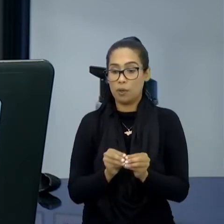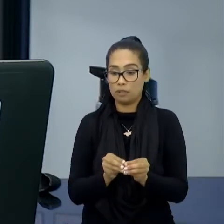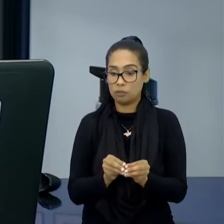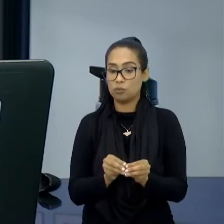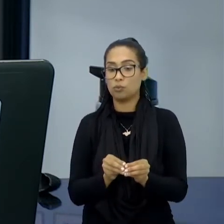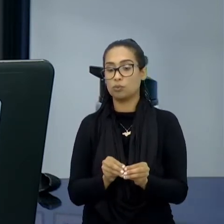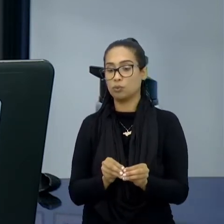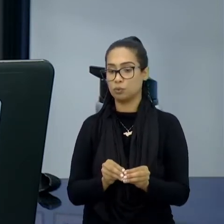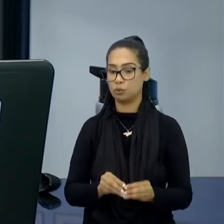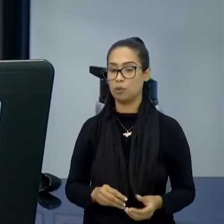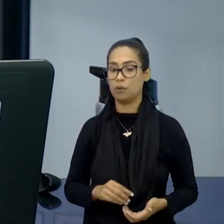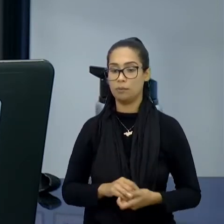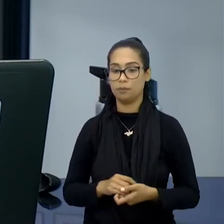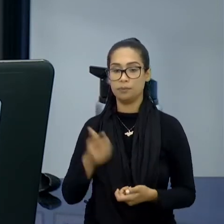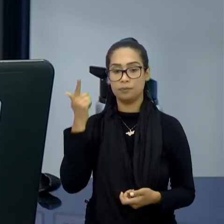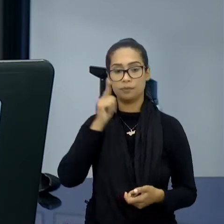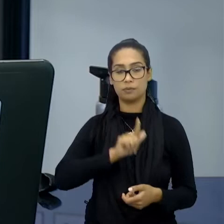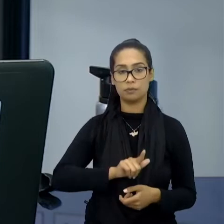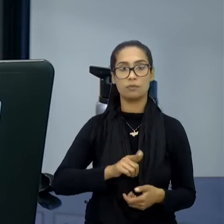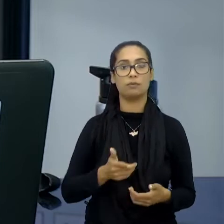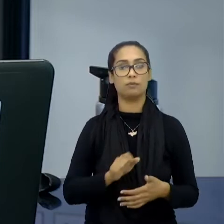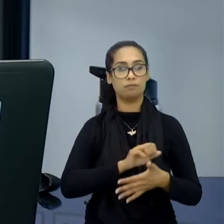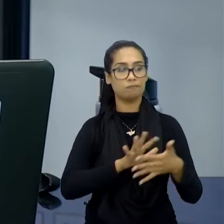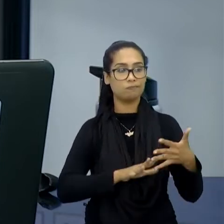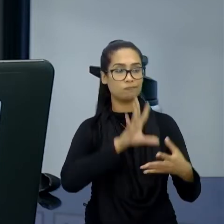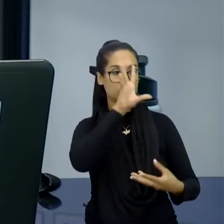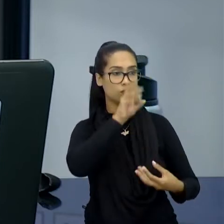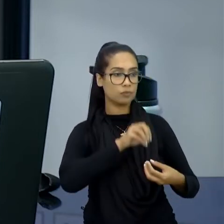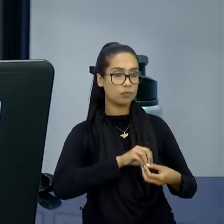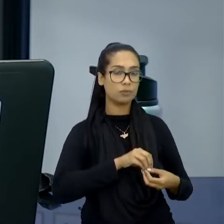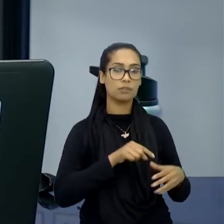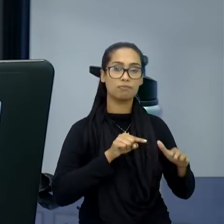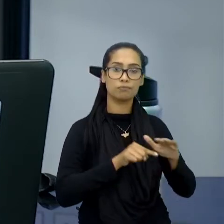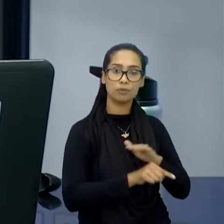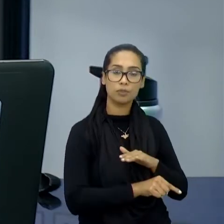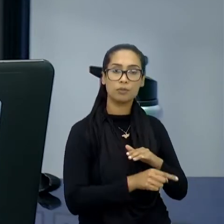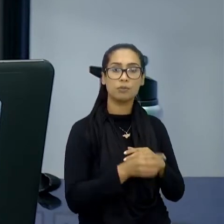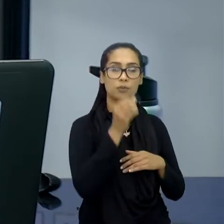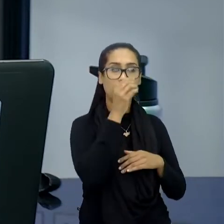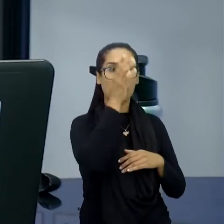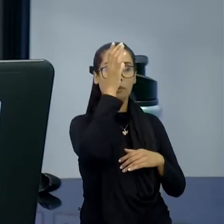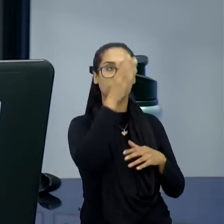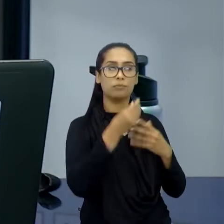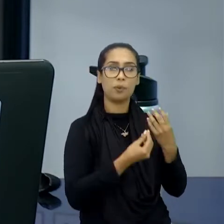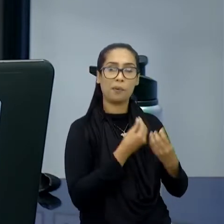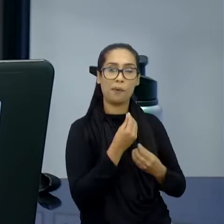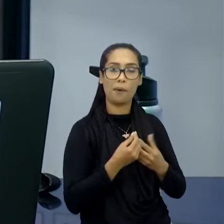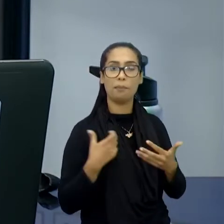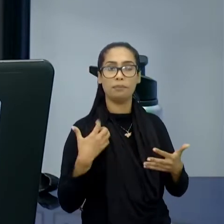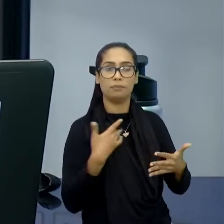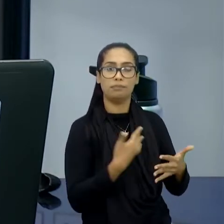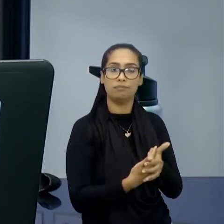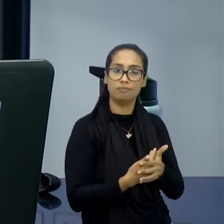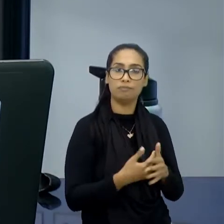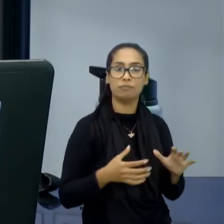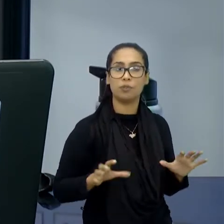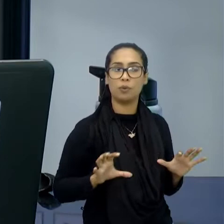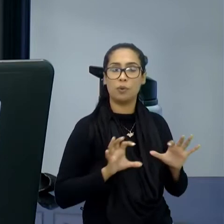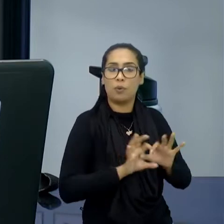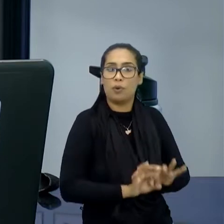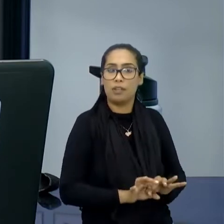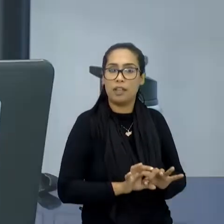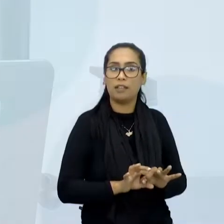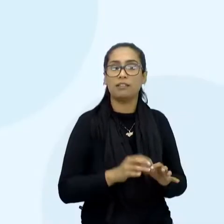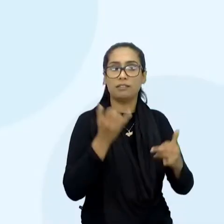atividade, para a gente entrar nessa atividade 2, já entendendo qual é o fio da meada, o que é que conecta essas